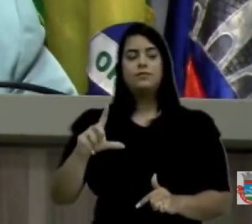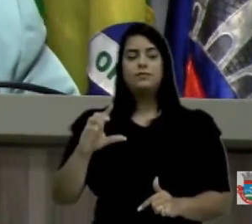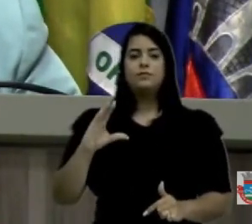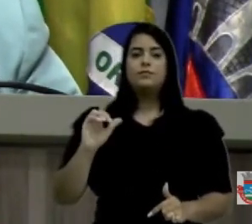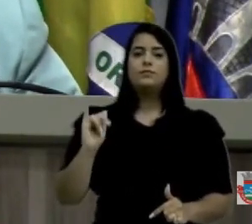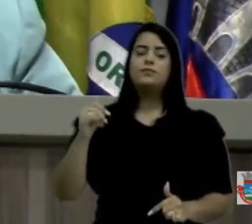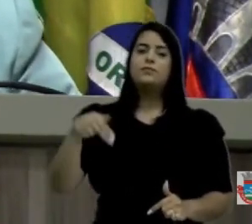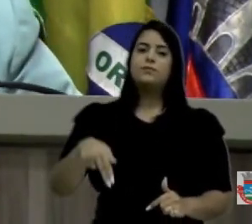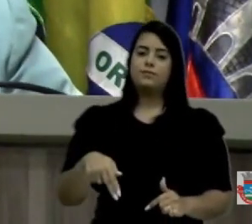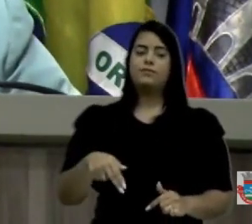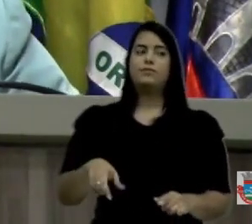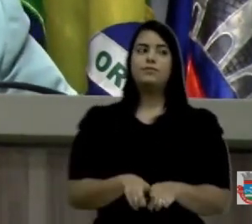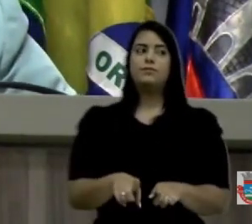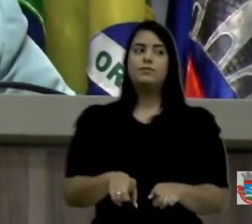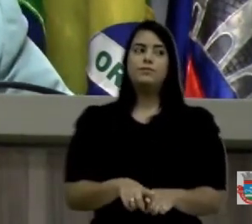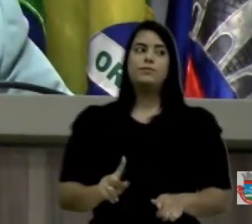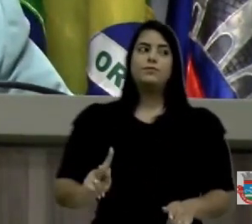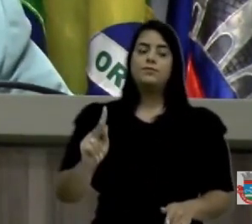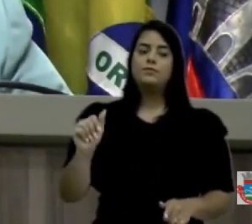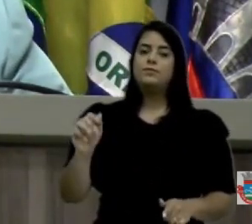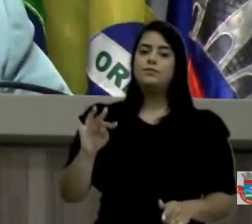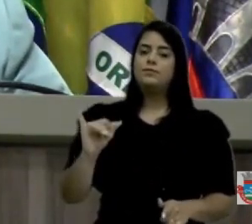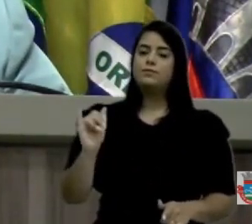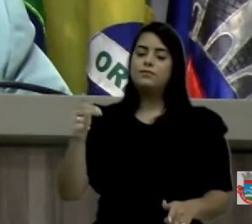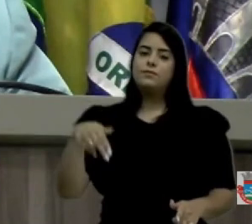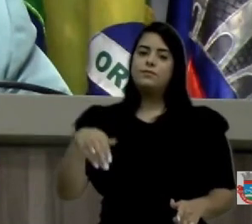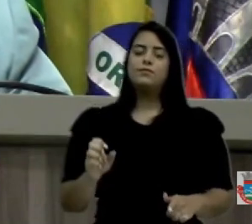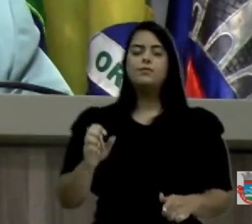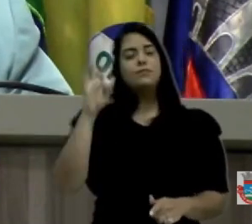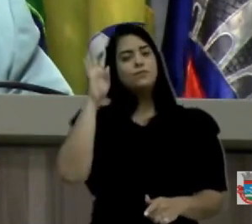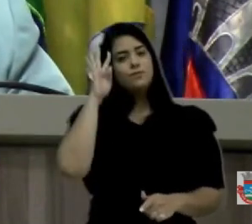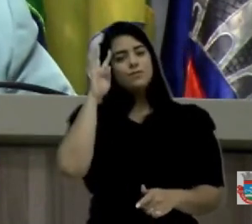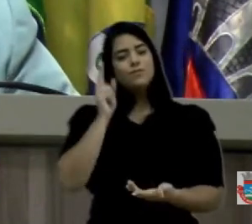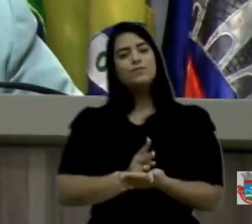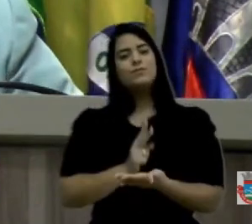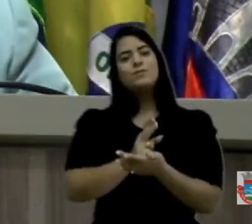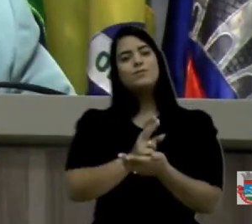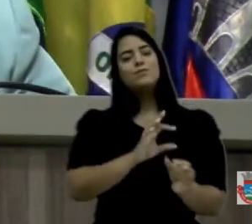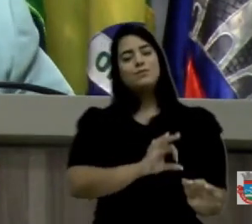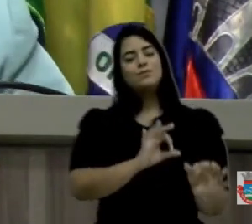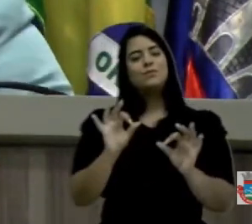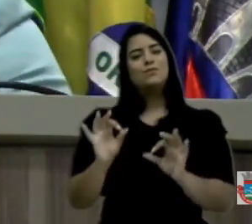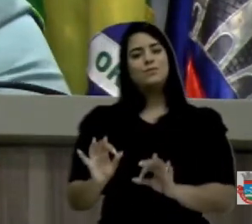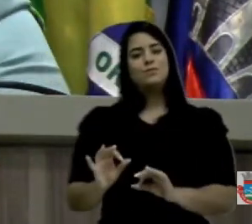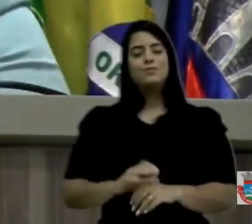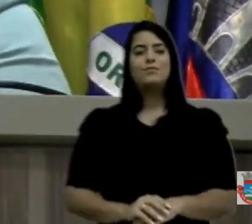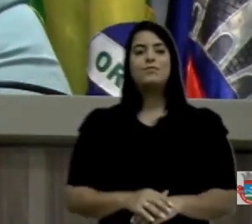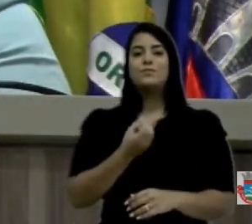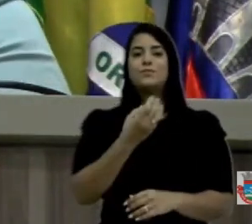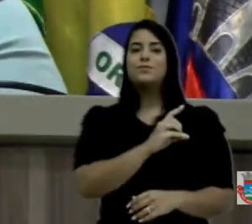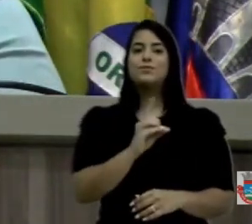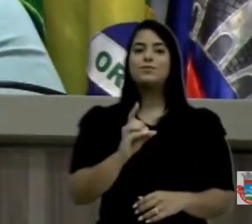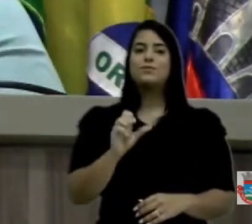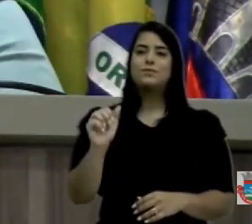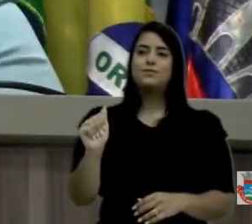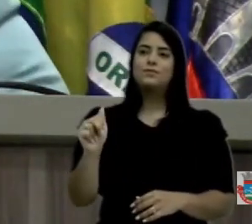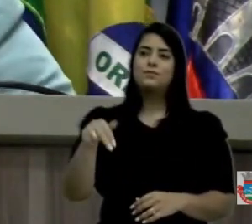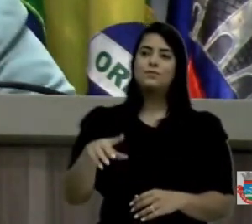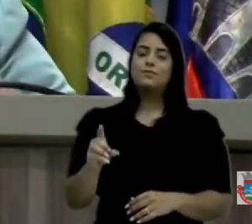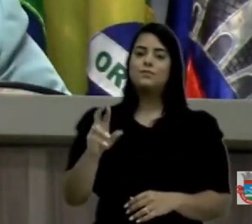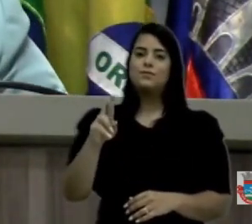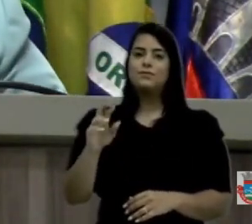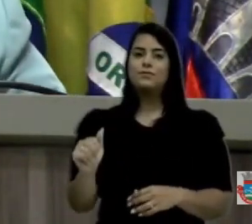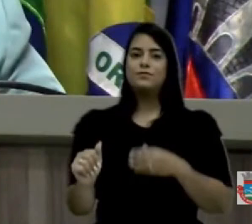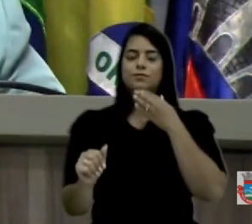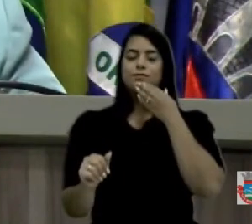Catiane CTI as irmãs que nos acompanha toda quarta-feira Bom dia Fábio do sítio